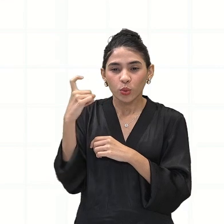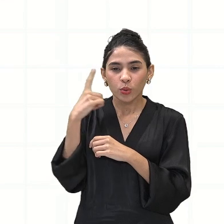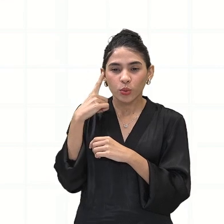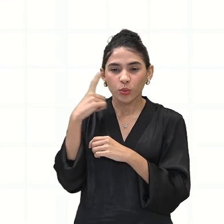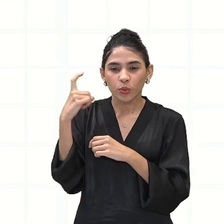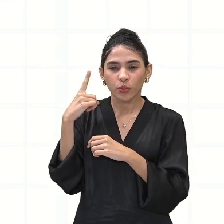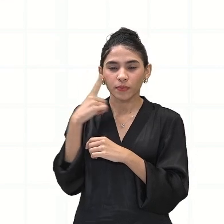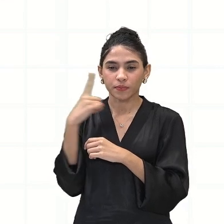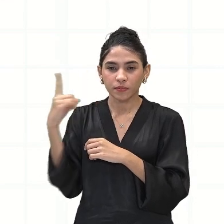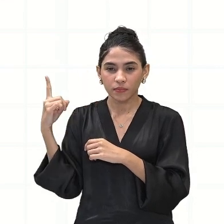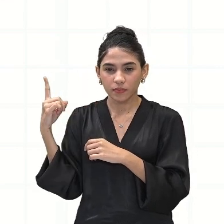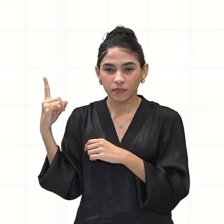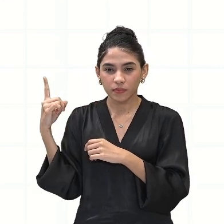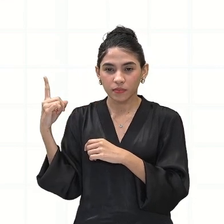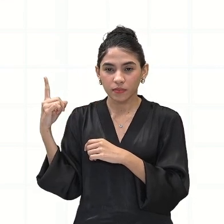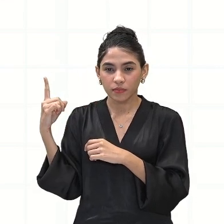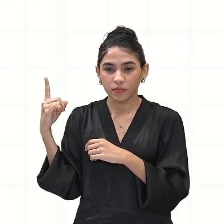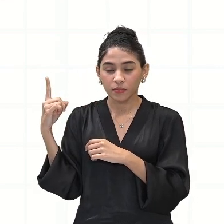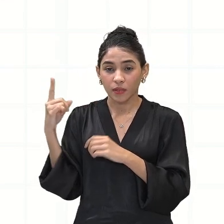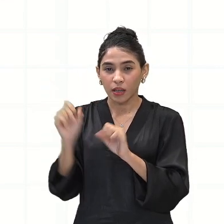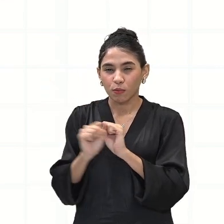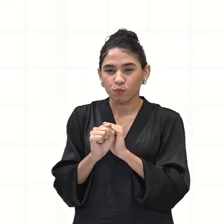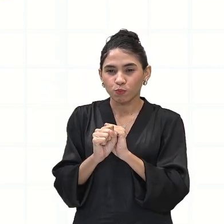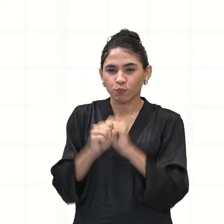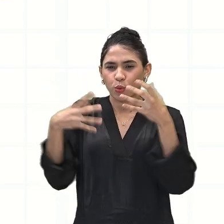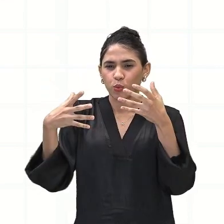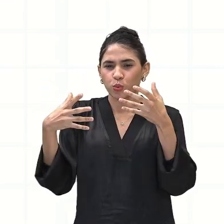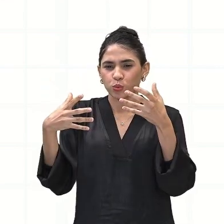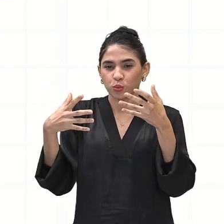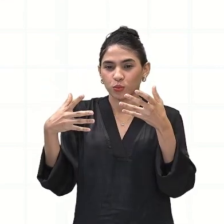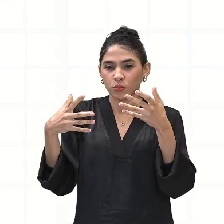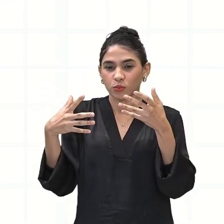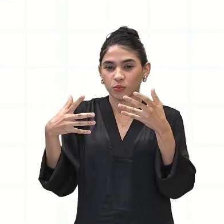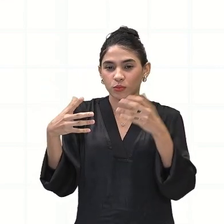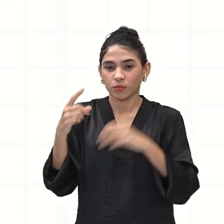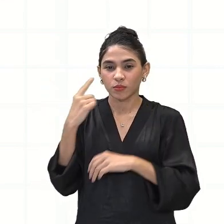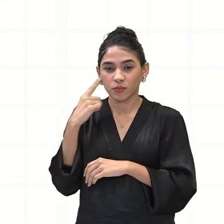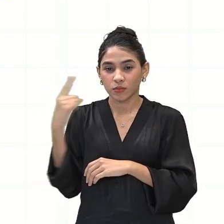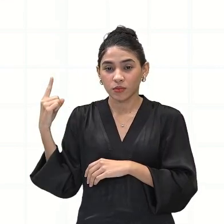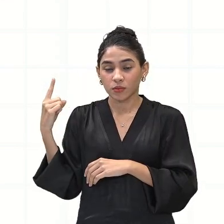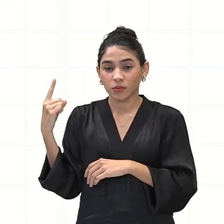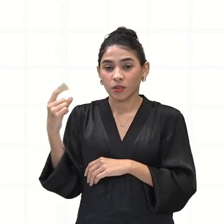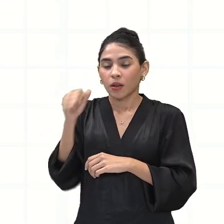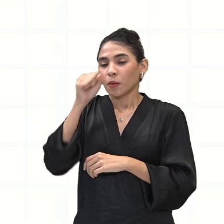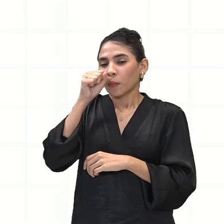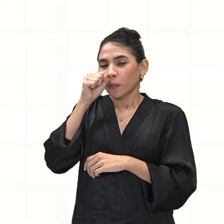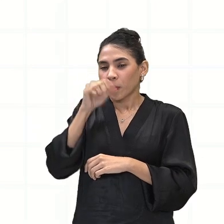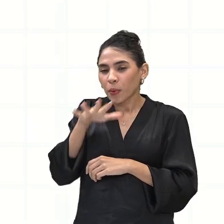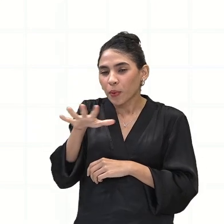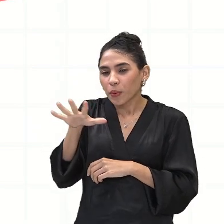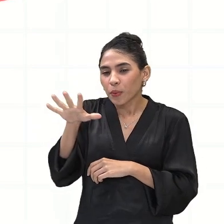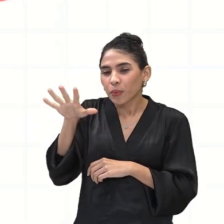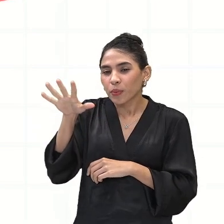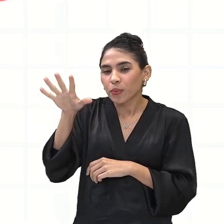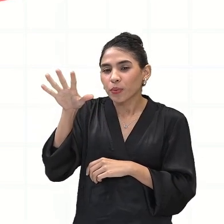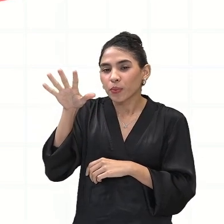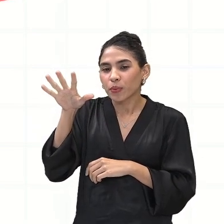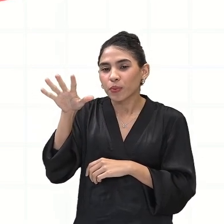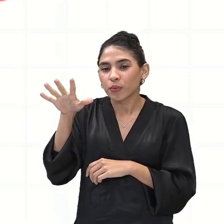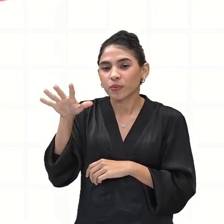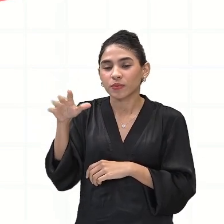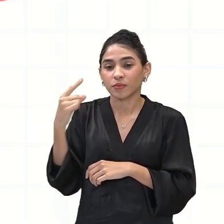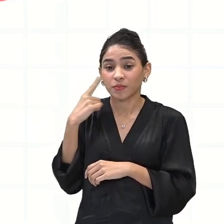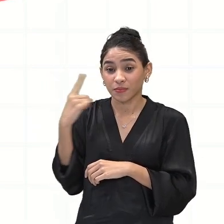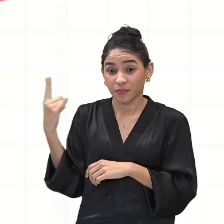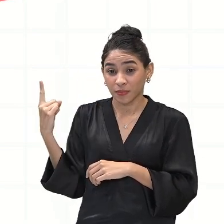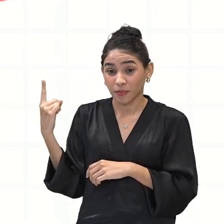Isso aí. O kabum, como se alguma coisa estivesse caindo. Puff. Ar, crack, de algo se quebrando. Vrum, de algo